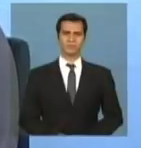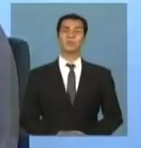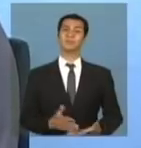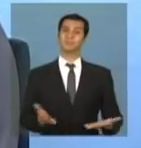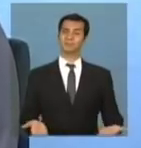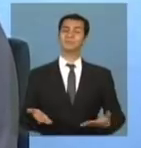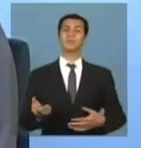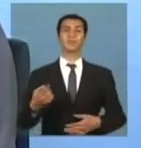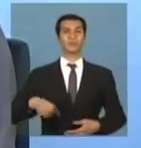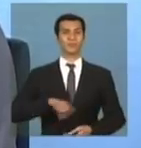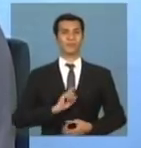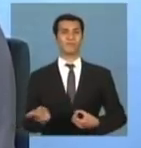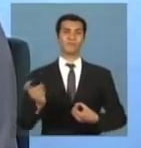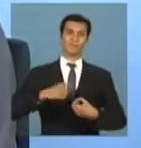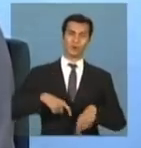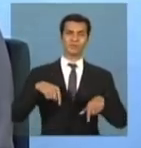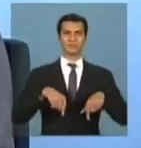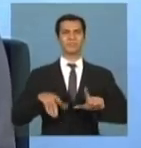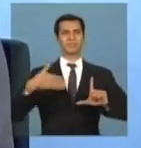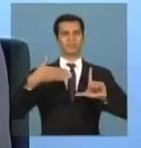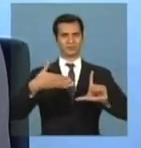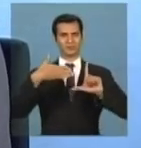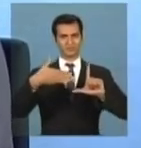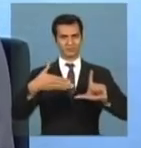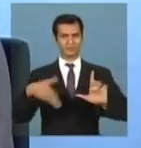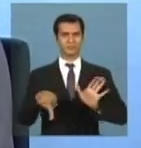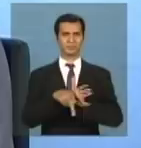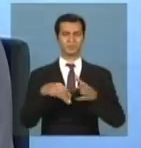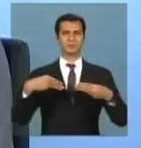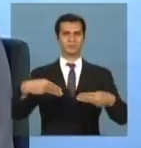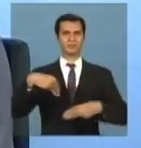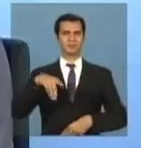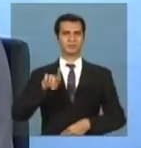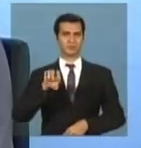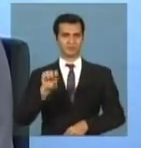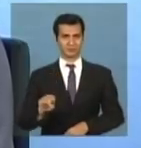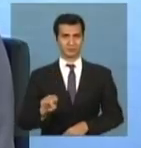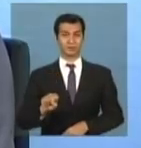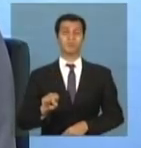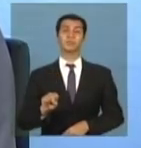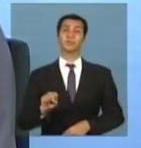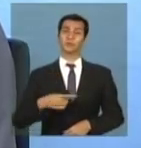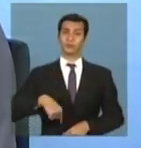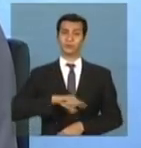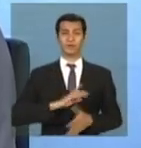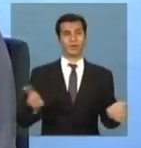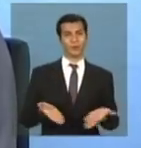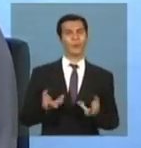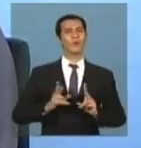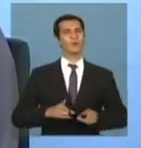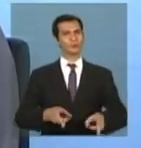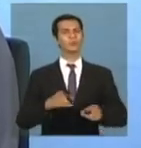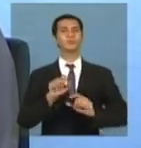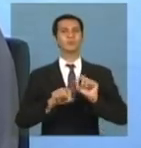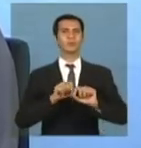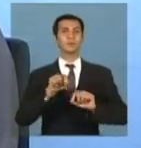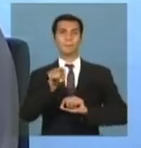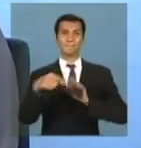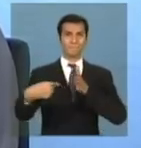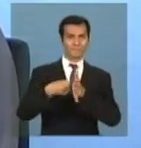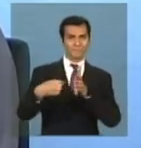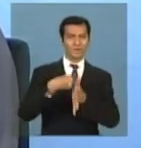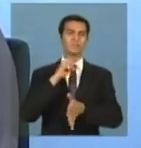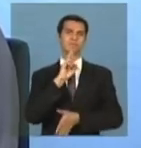Estamos de volta com a teleconferência do Ministério do Desenvolvimento Social e Combate à Fome, o MDS. Vamos continuar, então, respondendo às perguntas